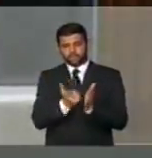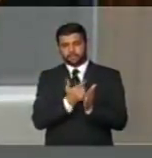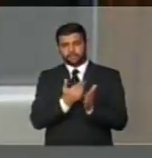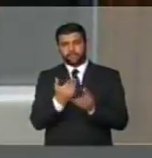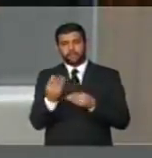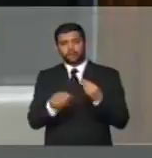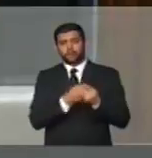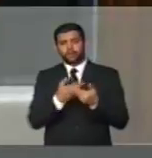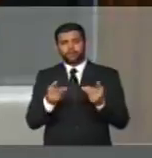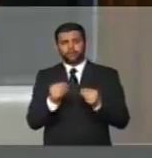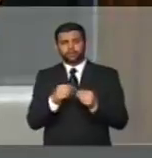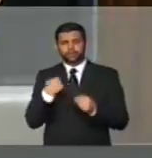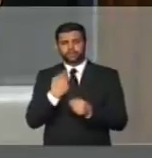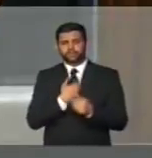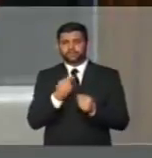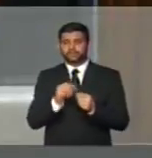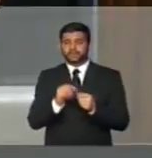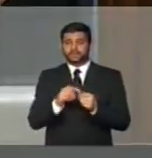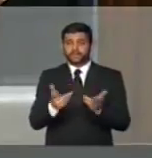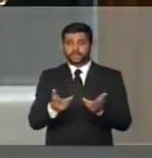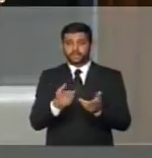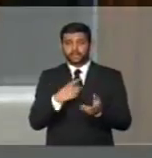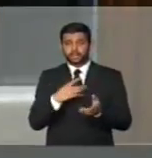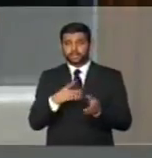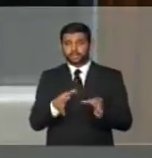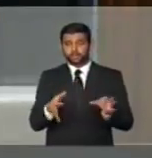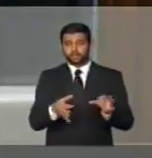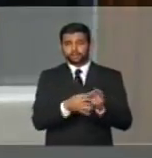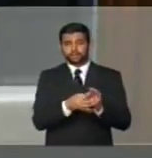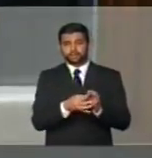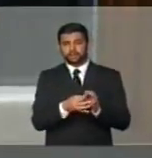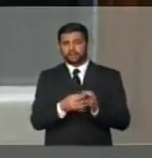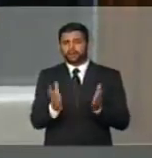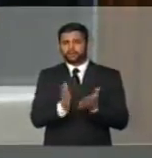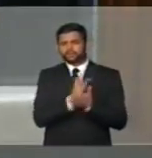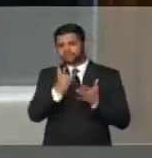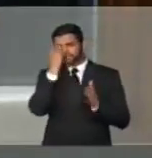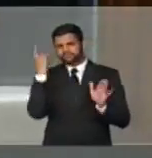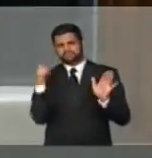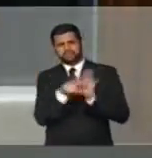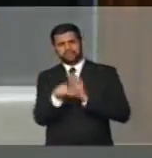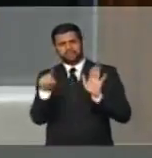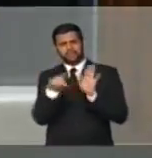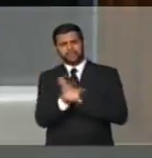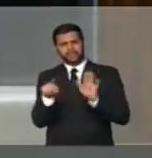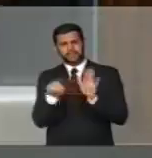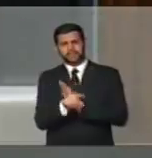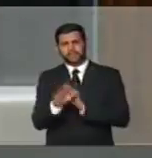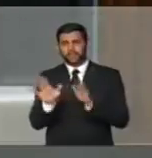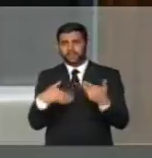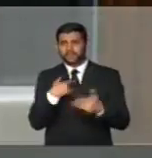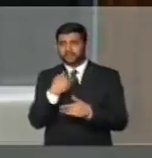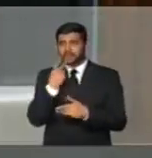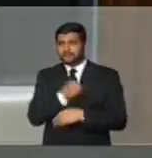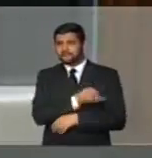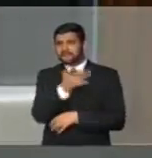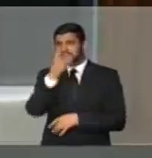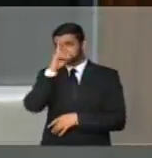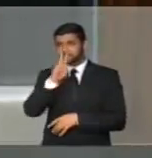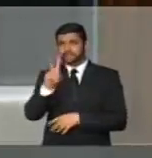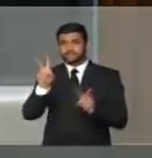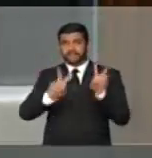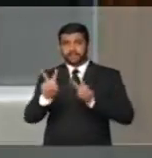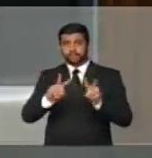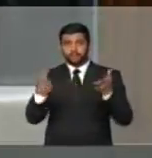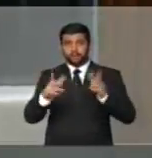como que a gente vai fazer essa interligação. Muita gente fica me perguntando, Então, já que eu estou falando agora para milhões de